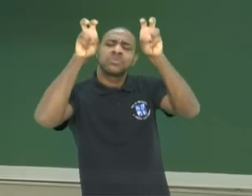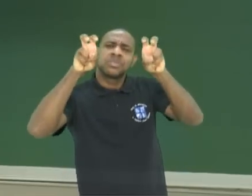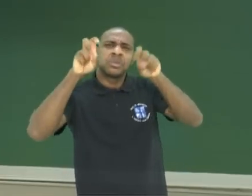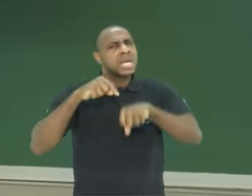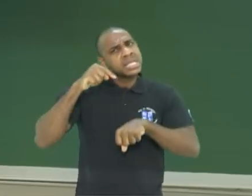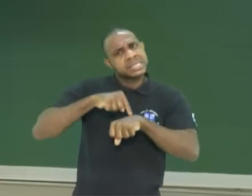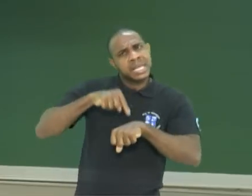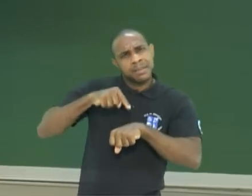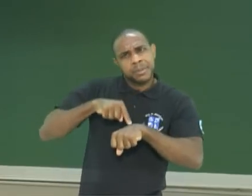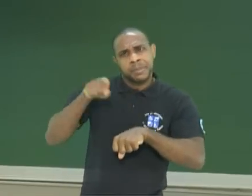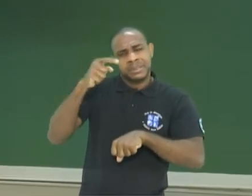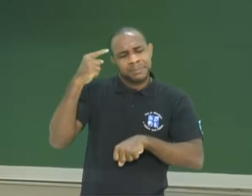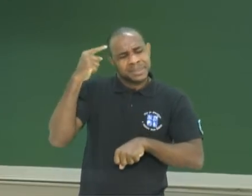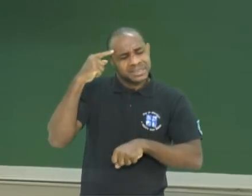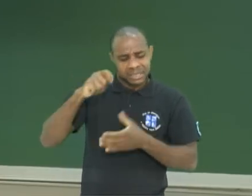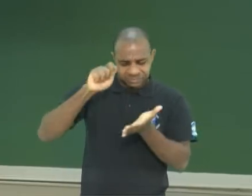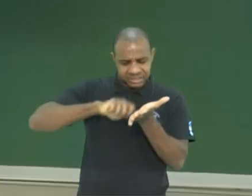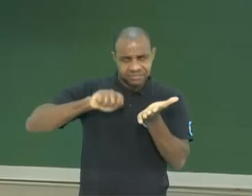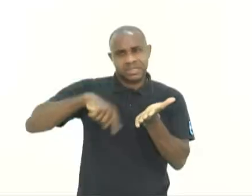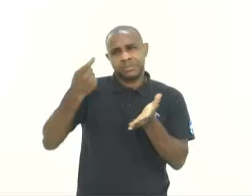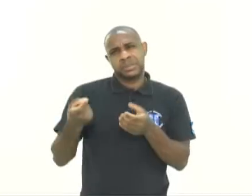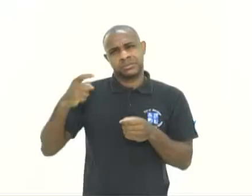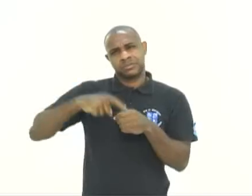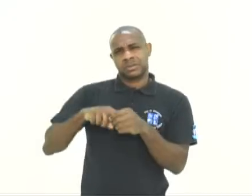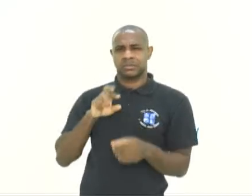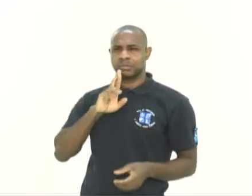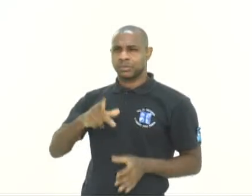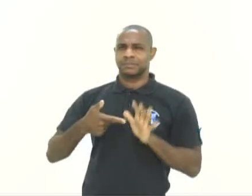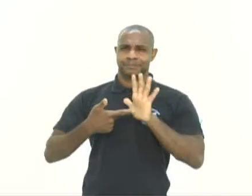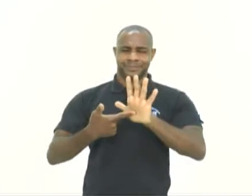esse respeito, escrever no seu caderno e eu já volto.